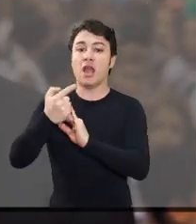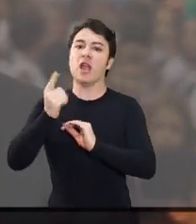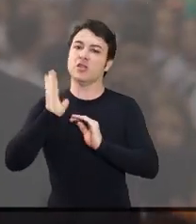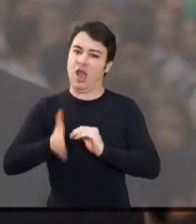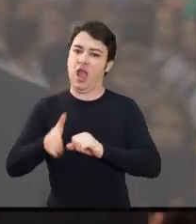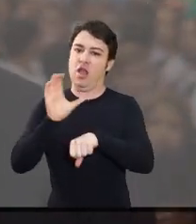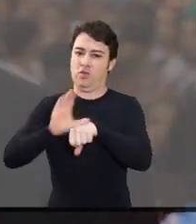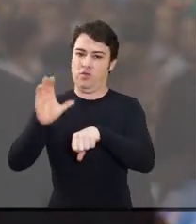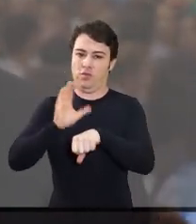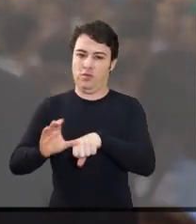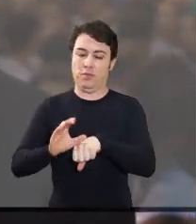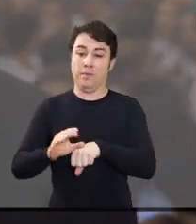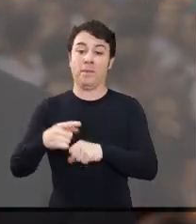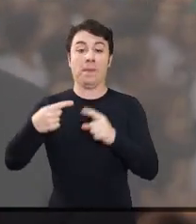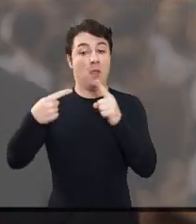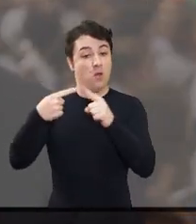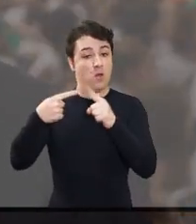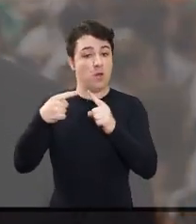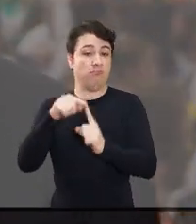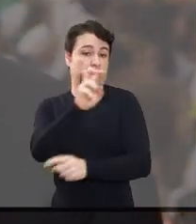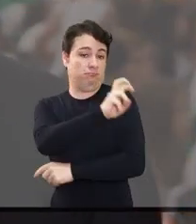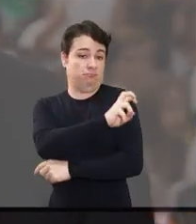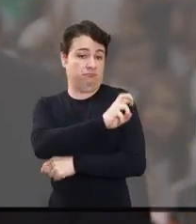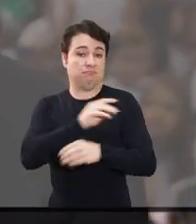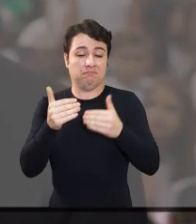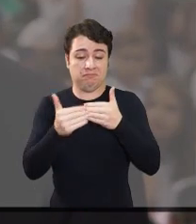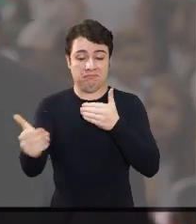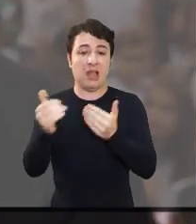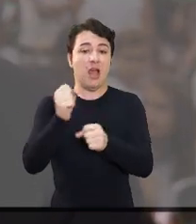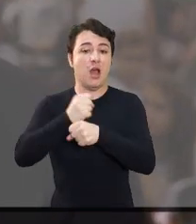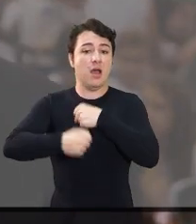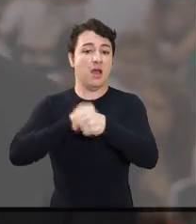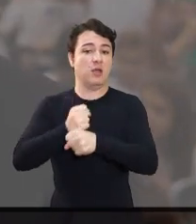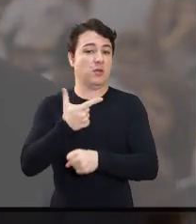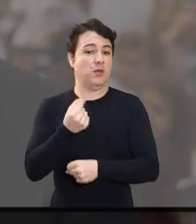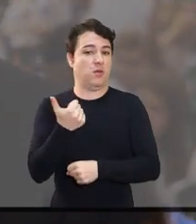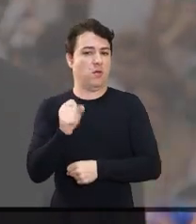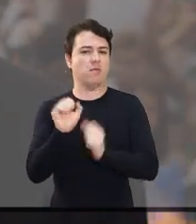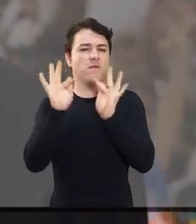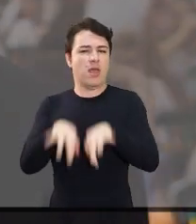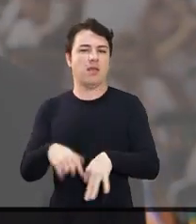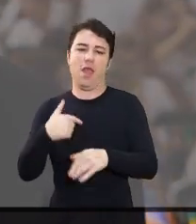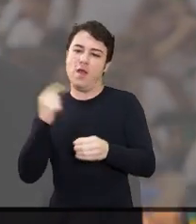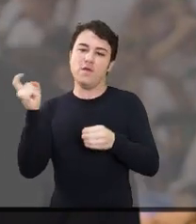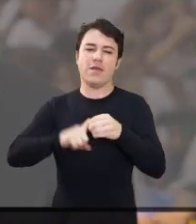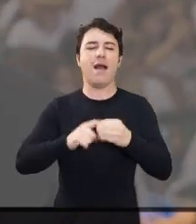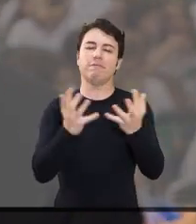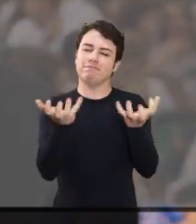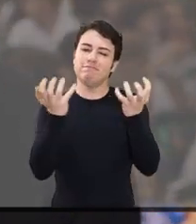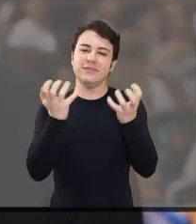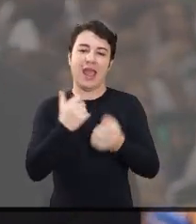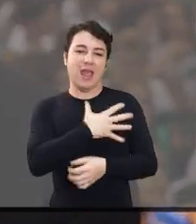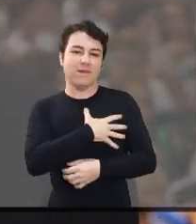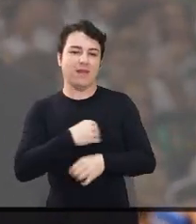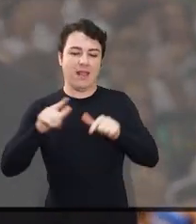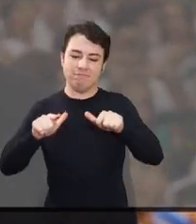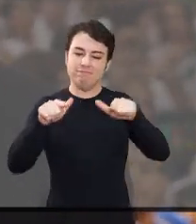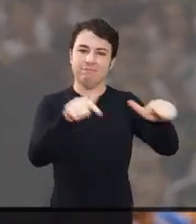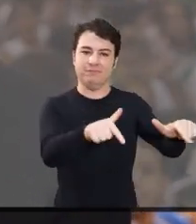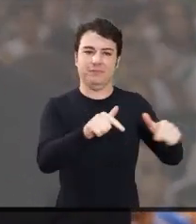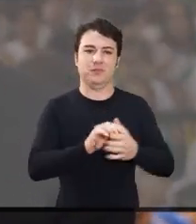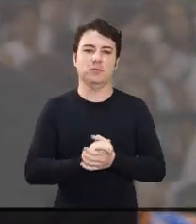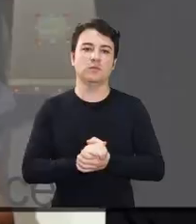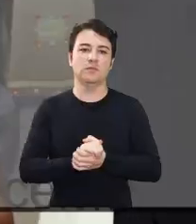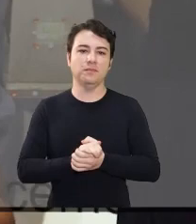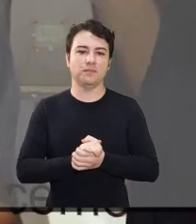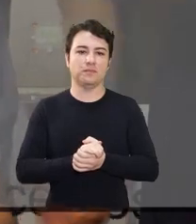que a escola dela vai ser assistida só no segundo semestre. E aí, no final do ano, eu quero estar novamente presente na formatura para poder